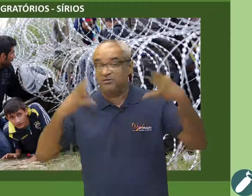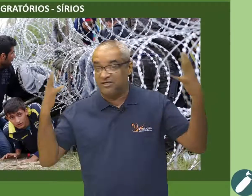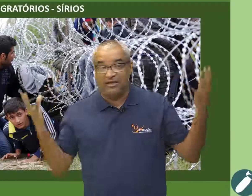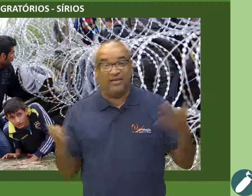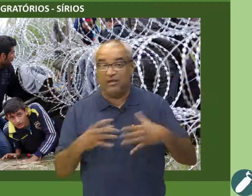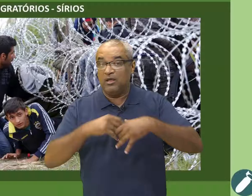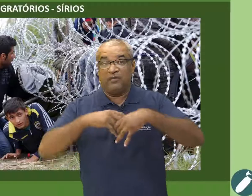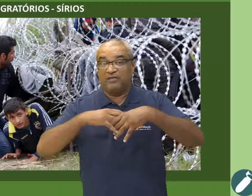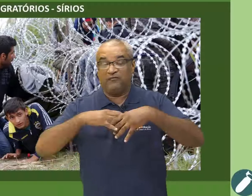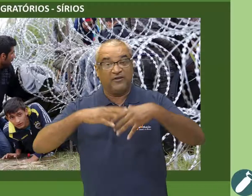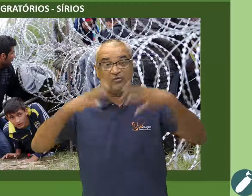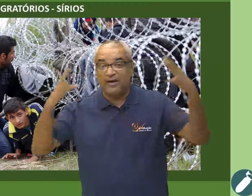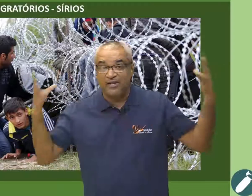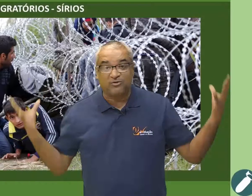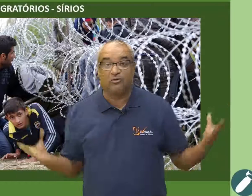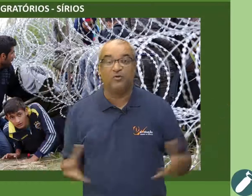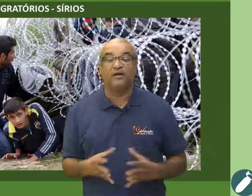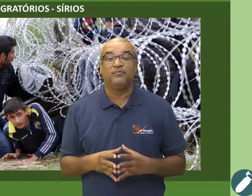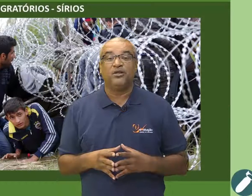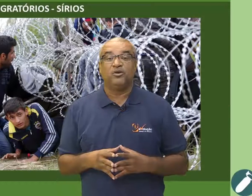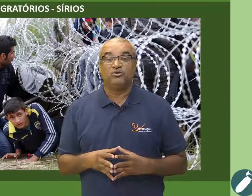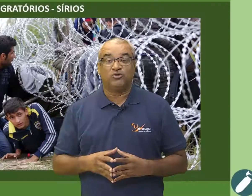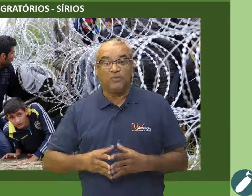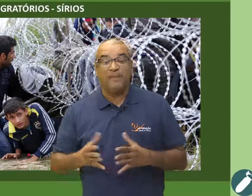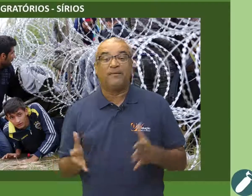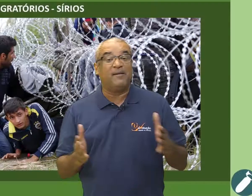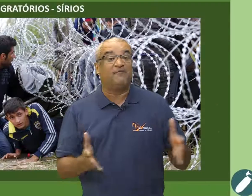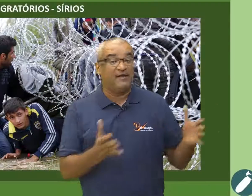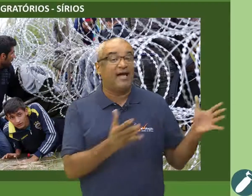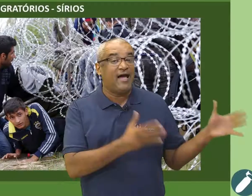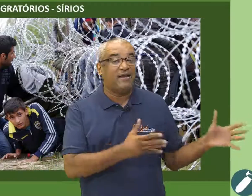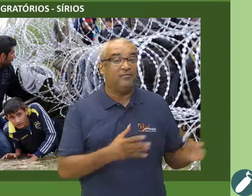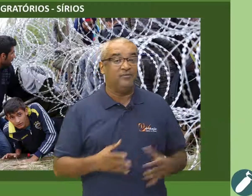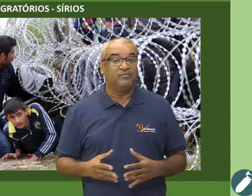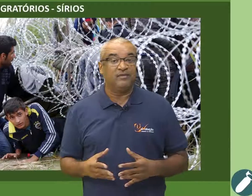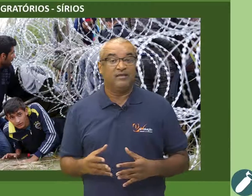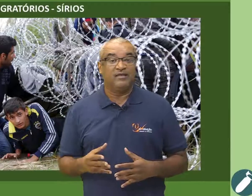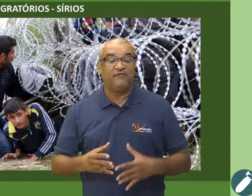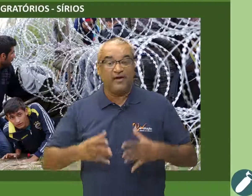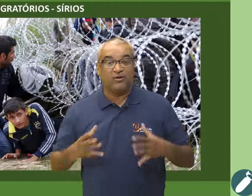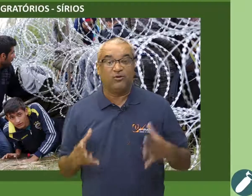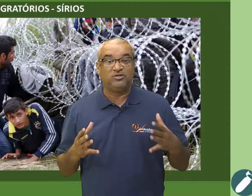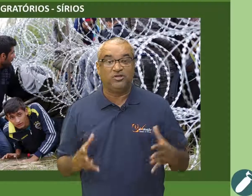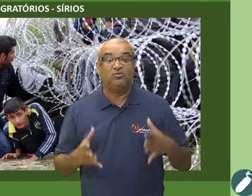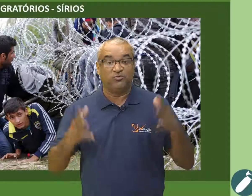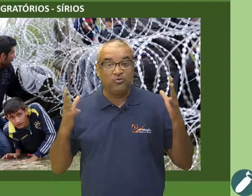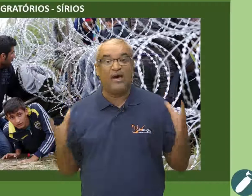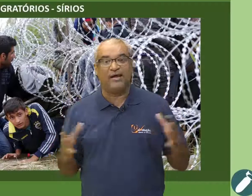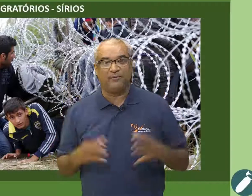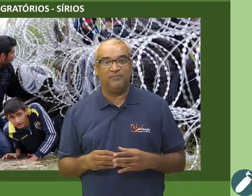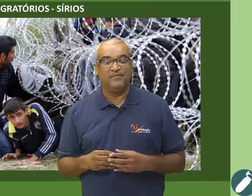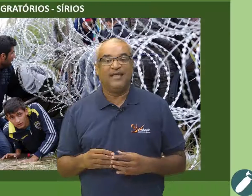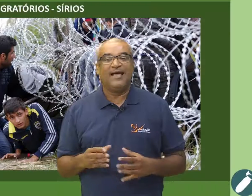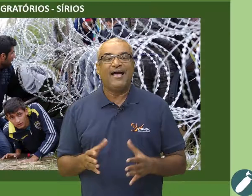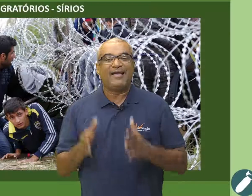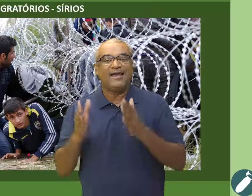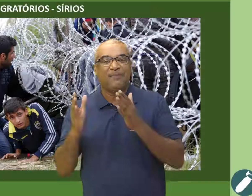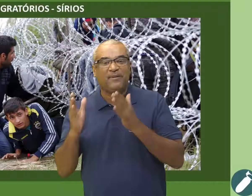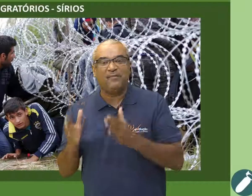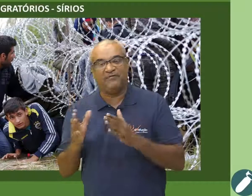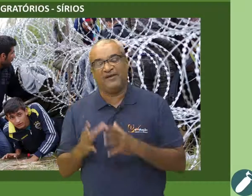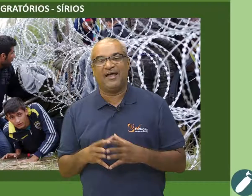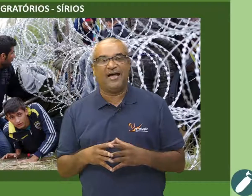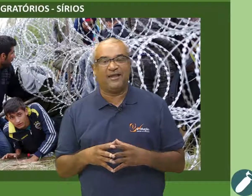visto um dia, ter feito uma leitura sobre a Primavera Árabe, que vai eclodir no mundo árabe.